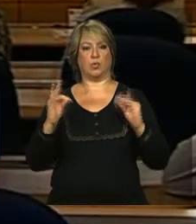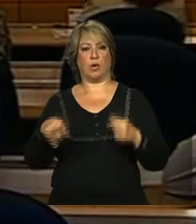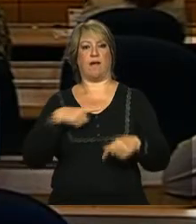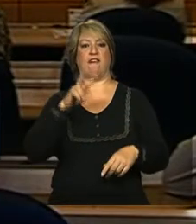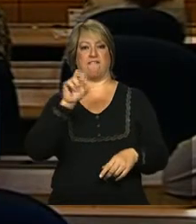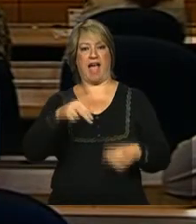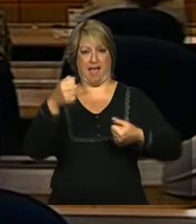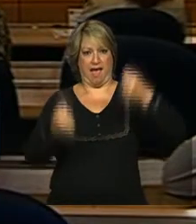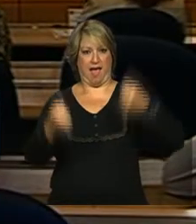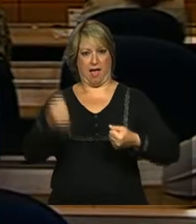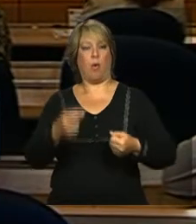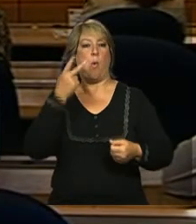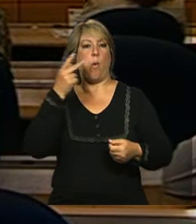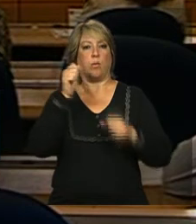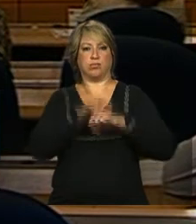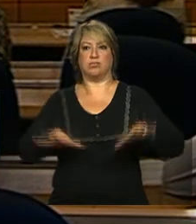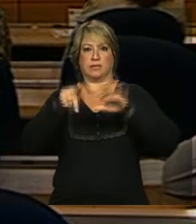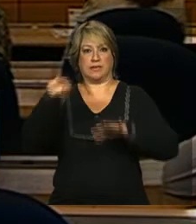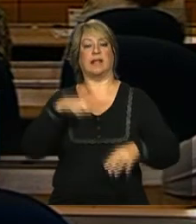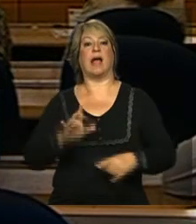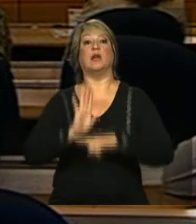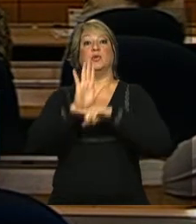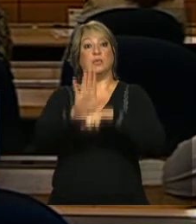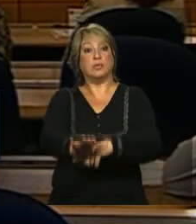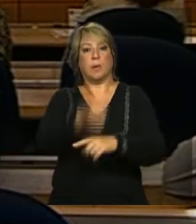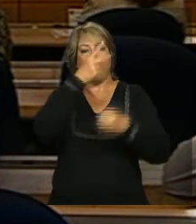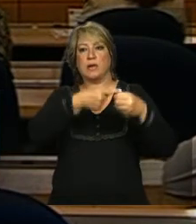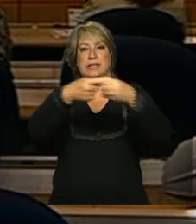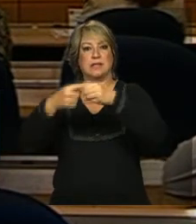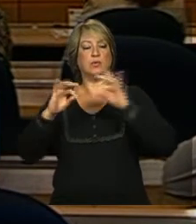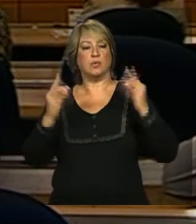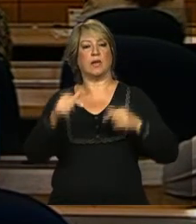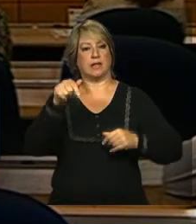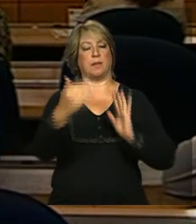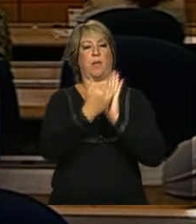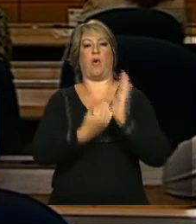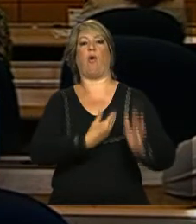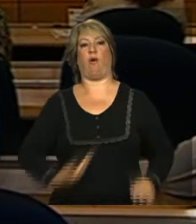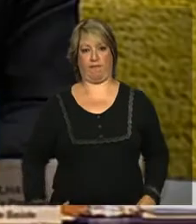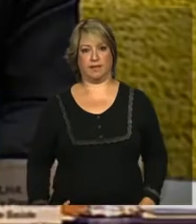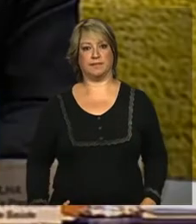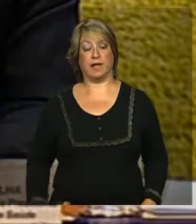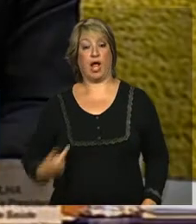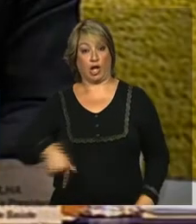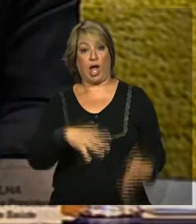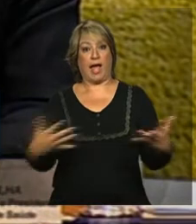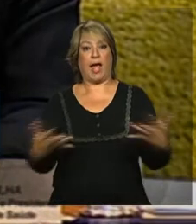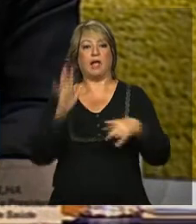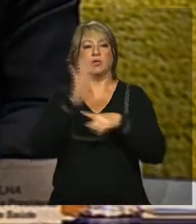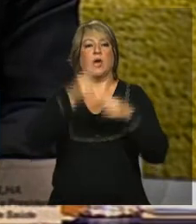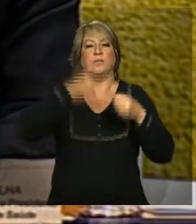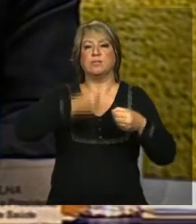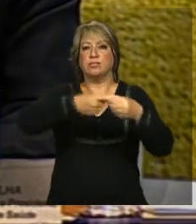distribuídos no Ceará a São especificamente distribuído para os municípios do Brasil sem miséria que nós queremos levar a região Rural